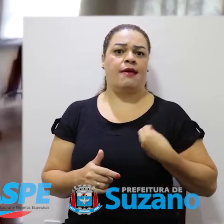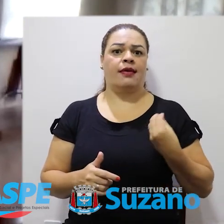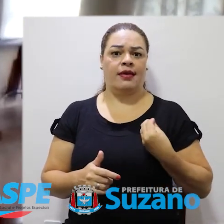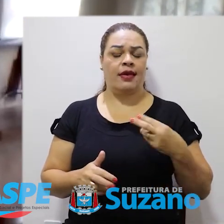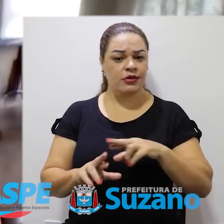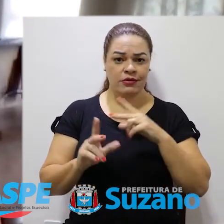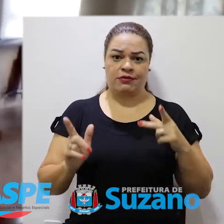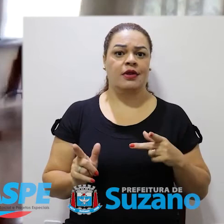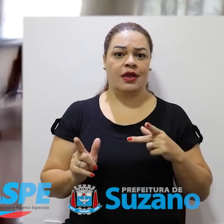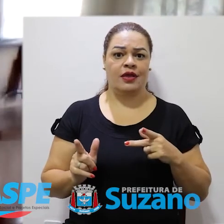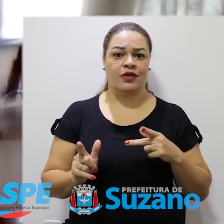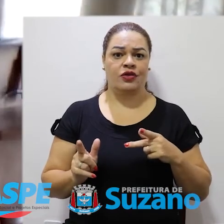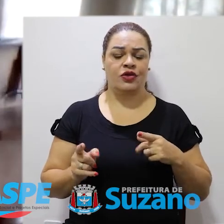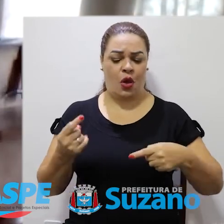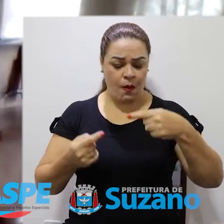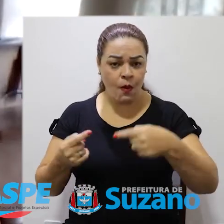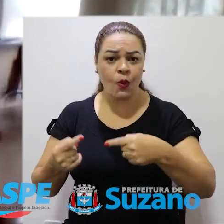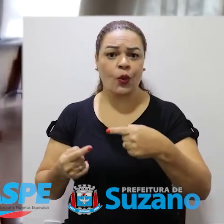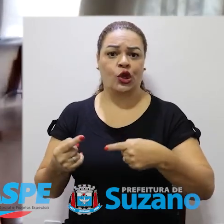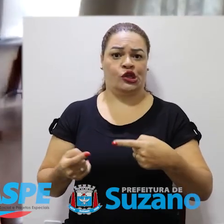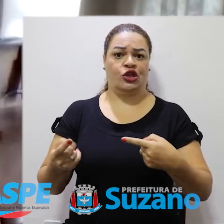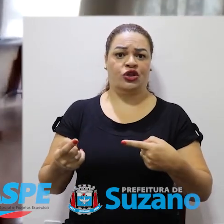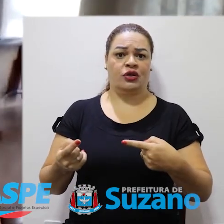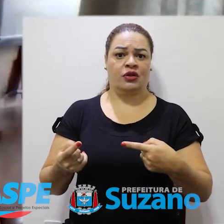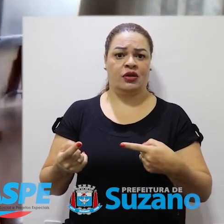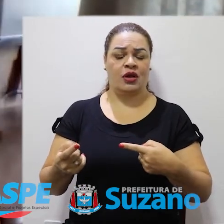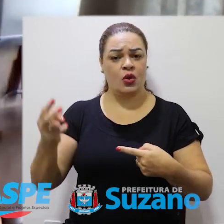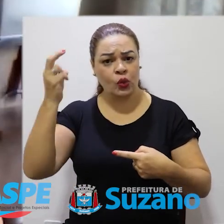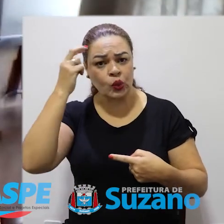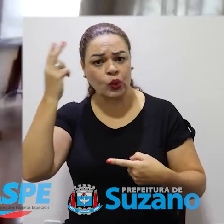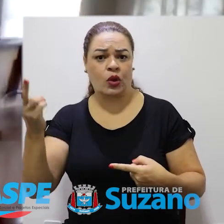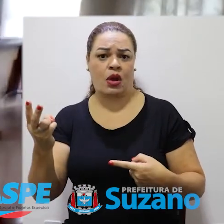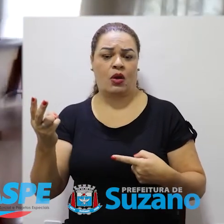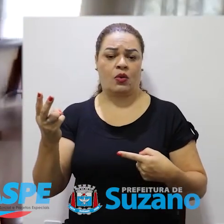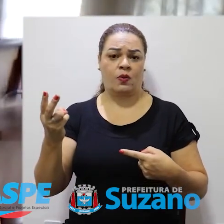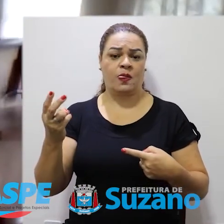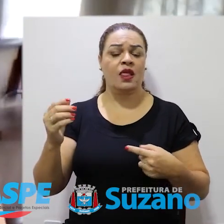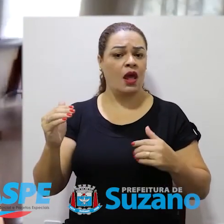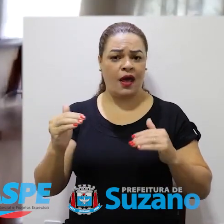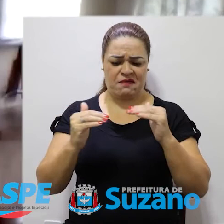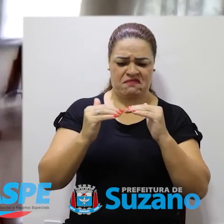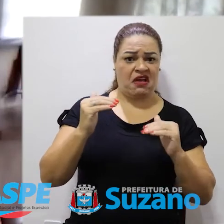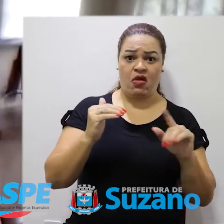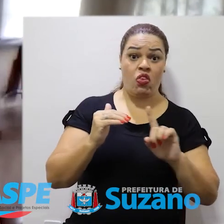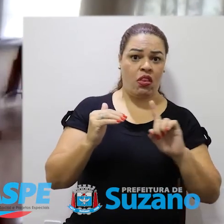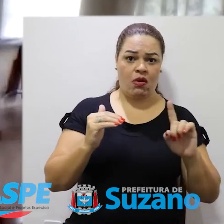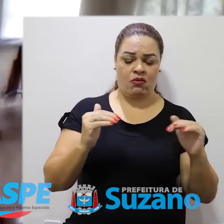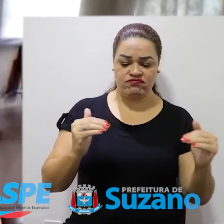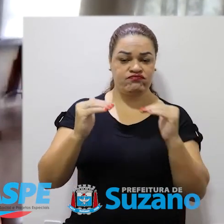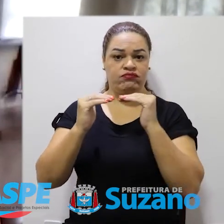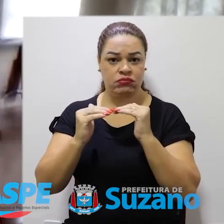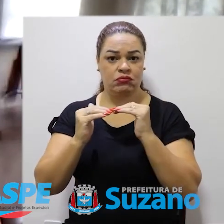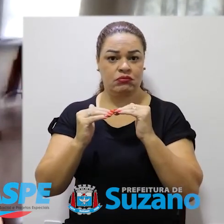diferente, não por isso de uma maneira menos eficiente ou inferior. É só diferente. Então, eu queria